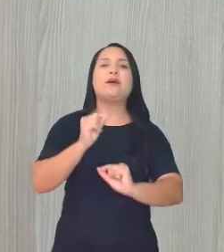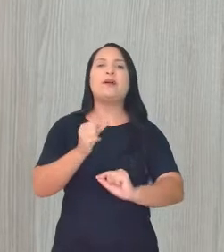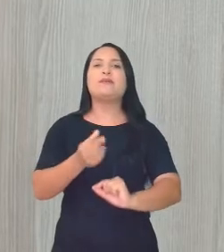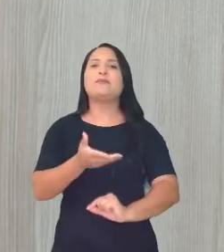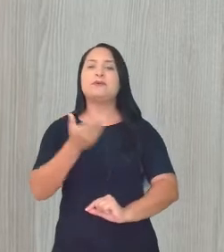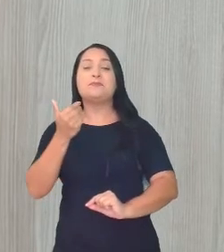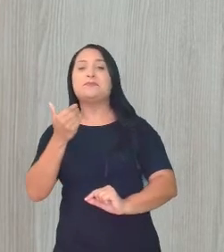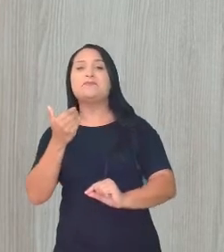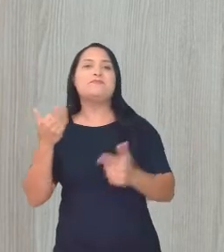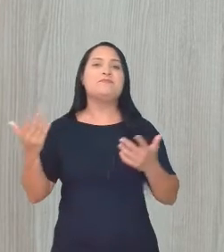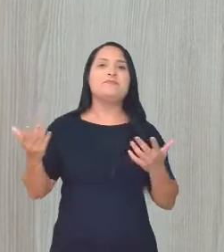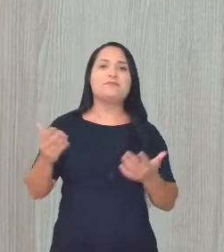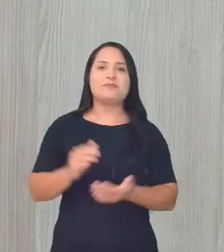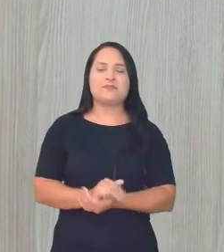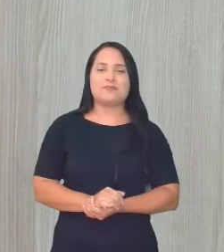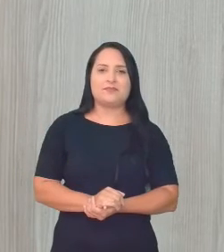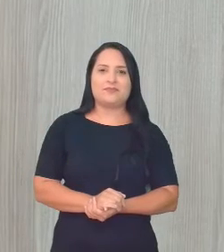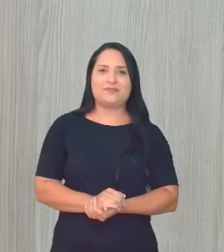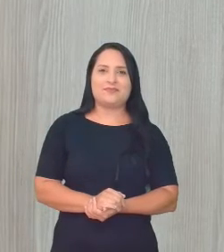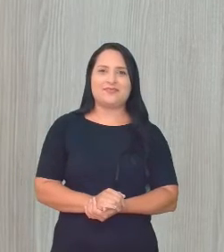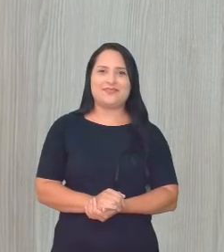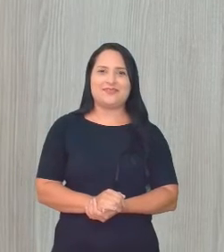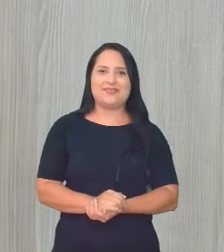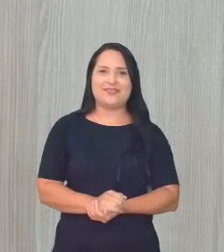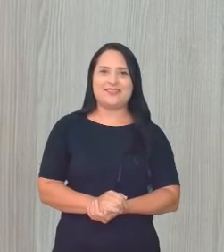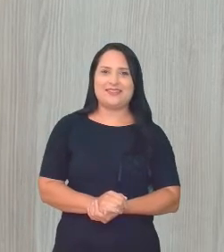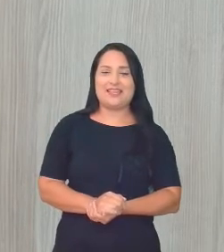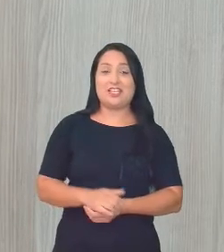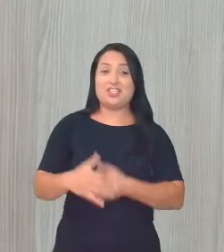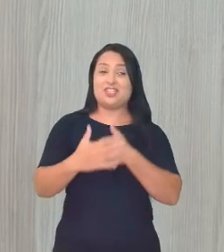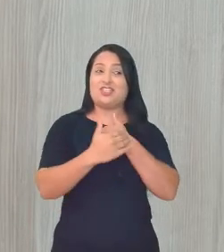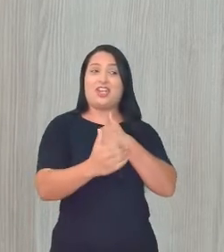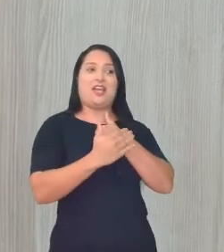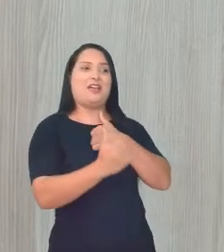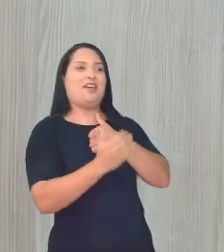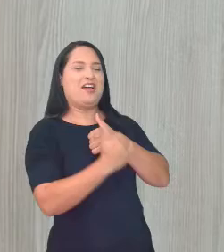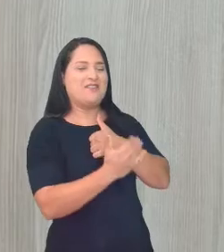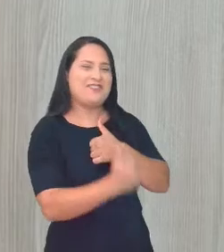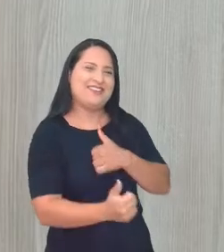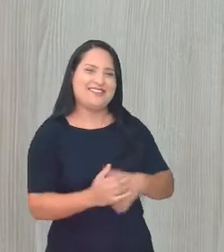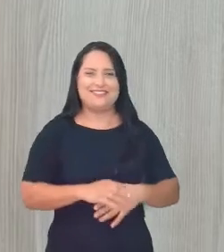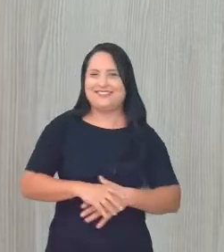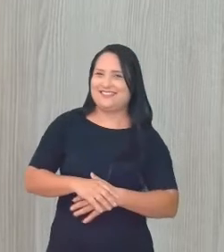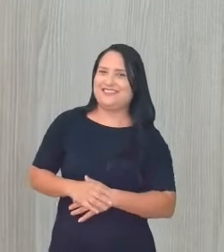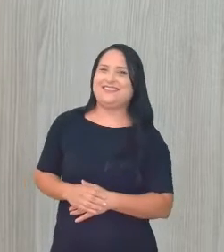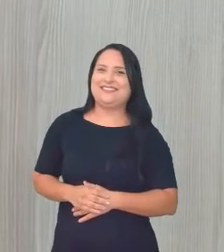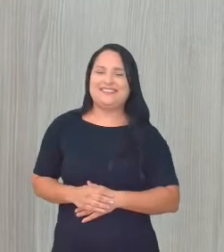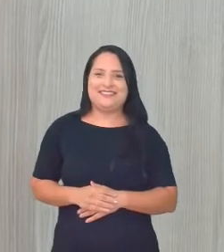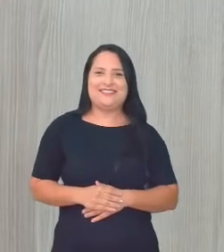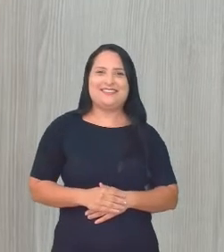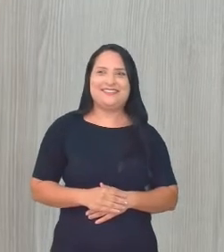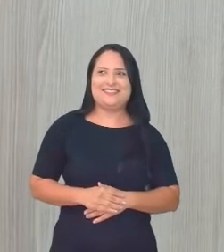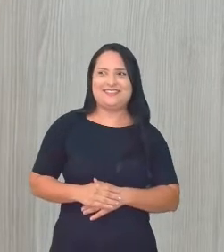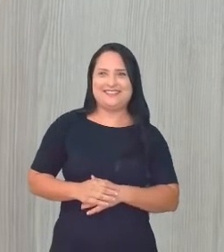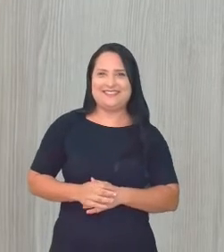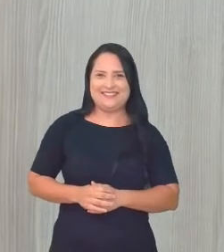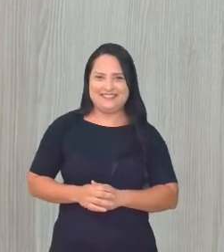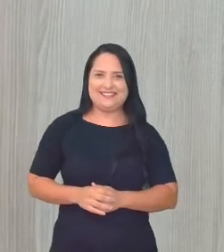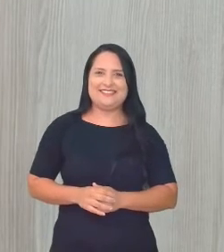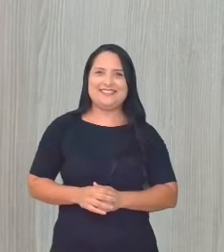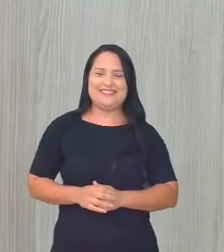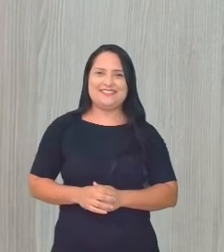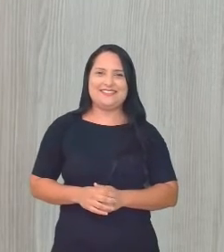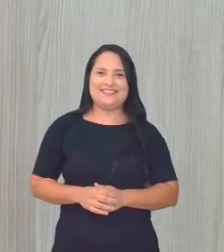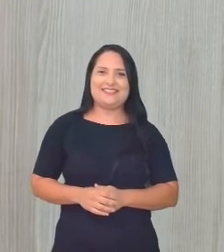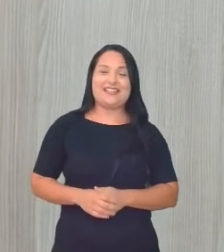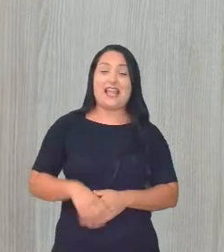né, Juninho? Não é porque tá chamando, né? Chama! Tá. Que é justamente